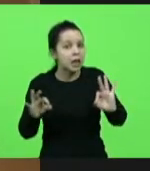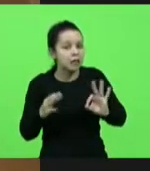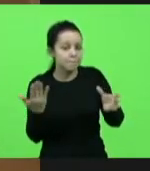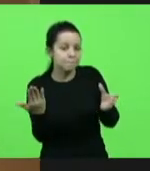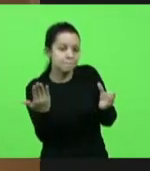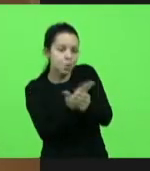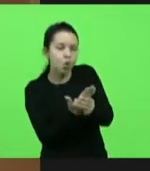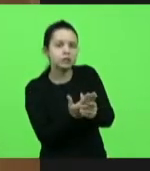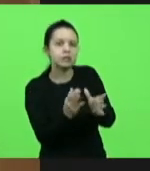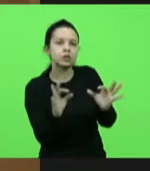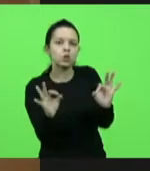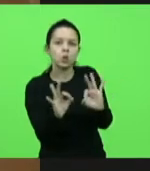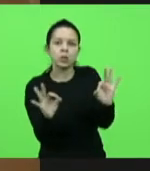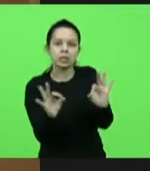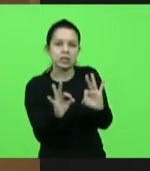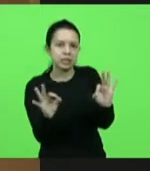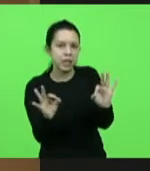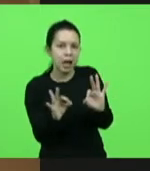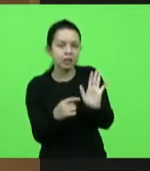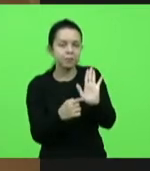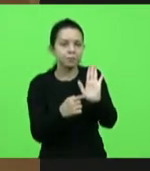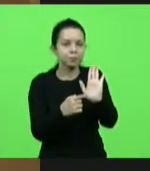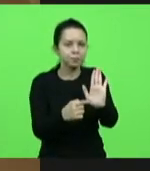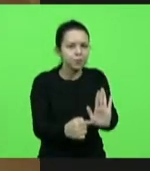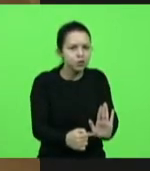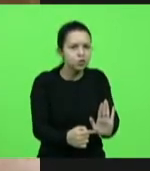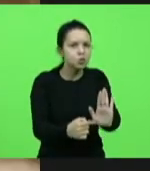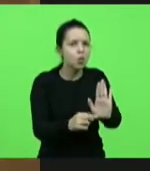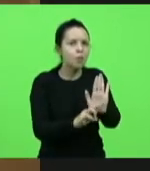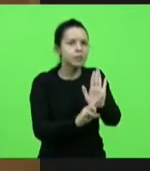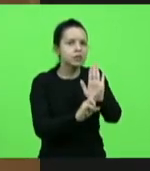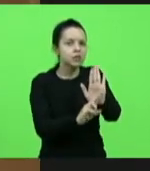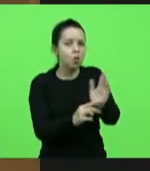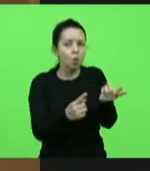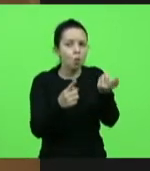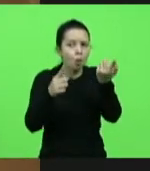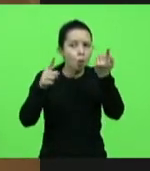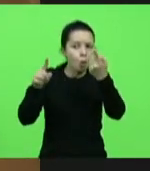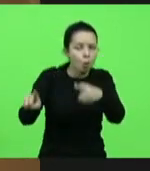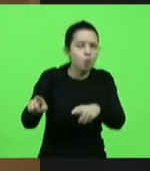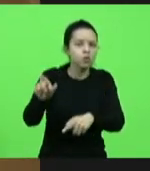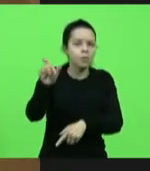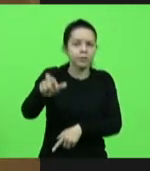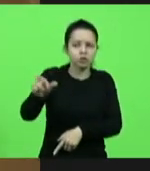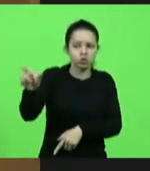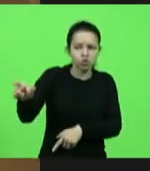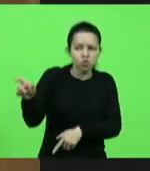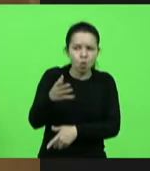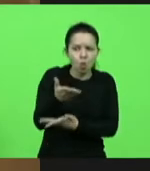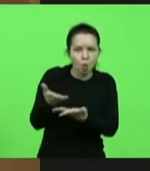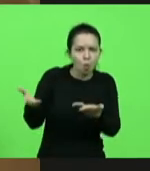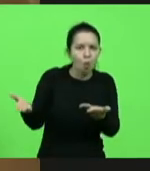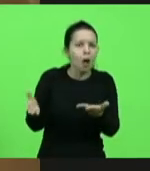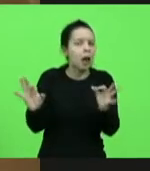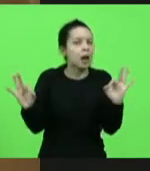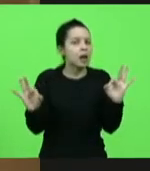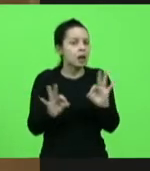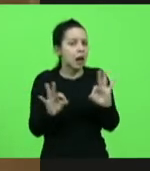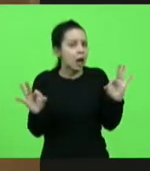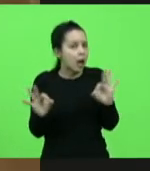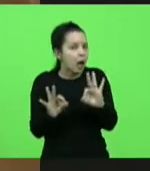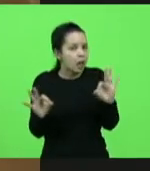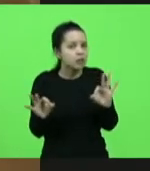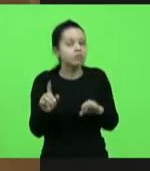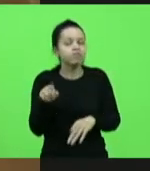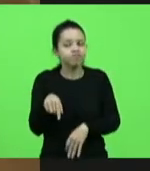Ministério Público não apresentou uma representação contra nenhuma dessas pessoas que foram responsáveis pelo roubo